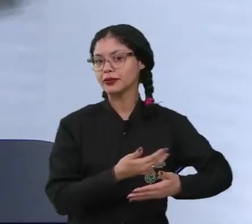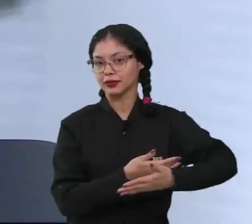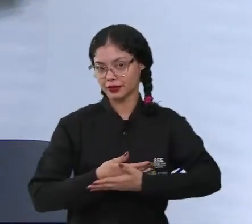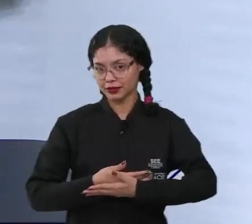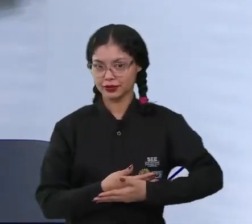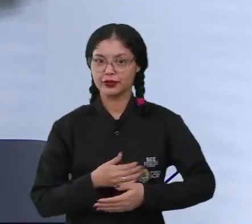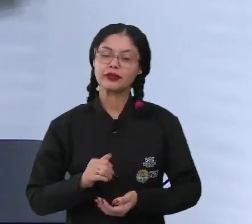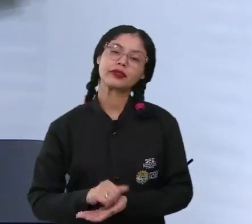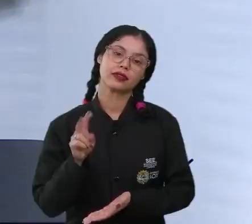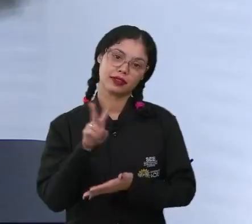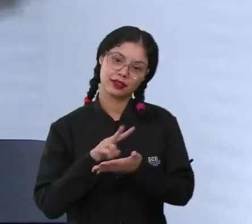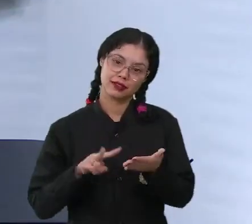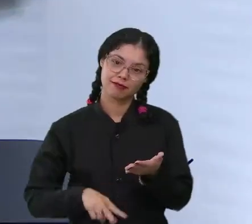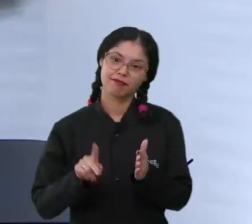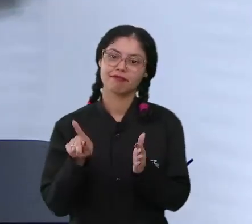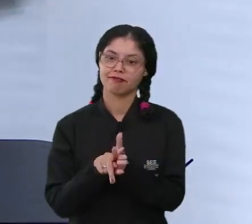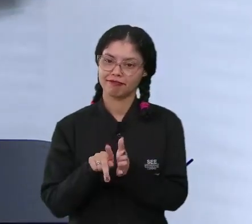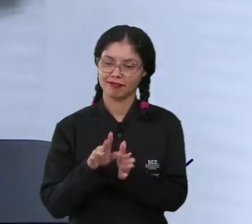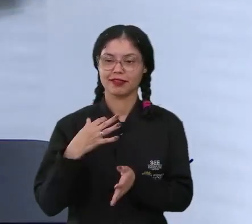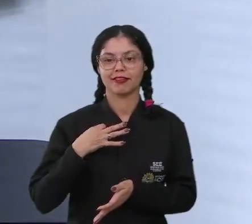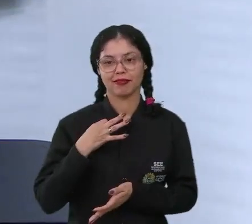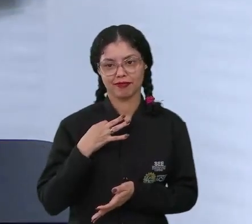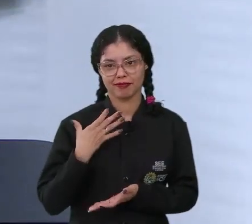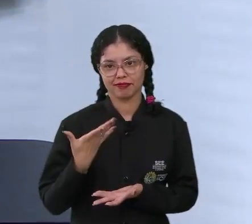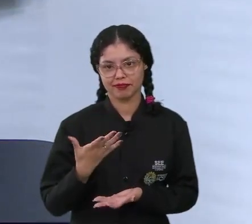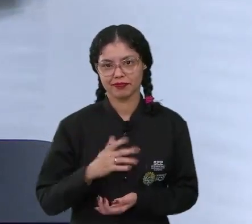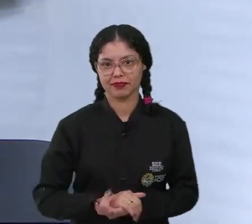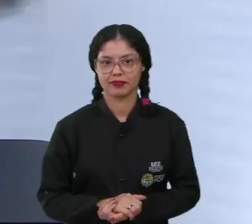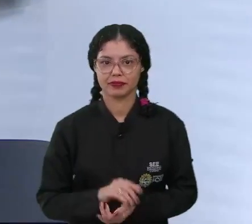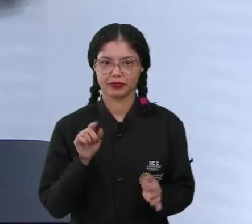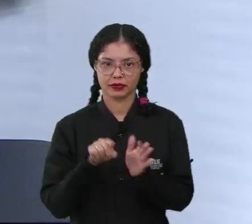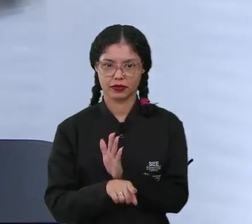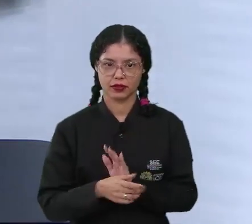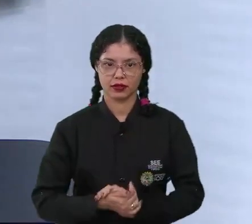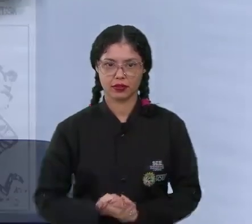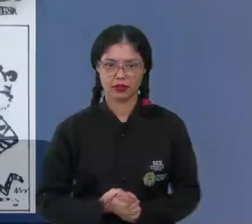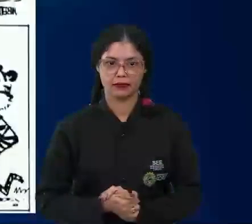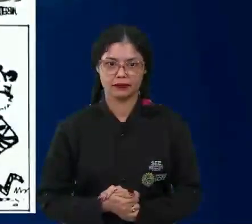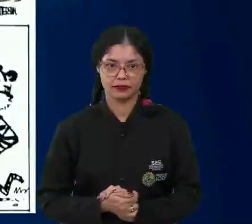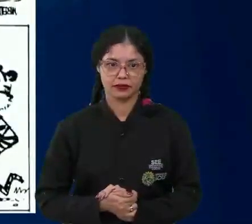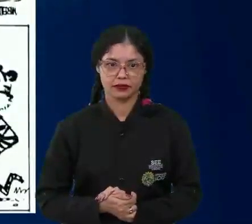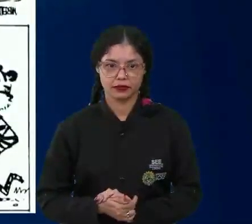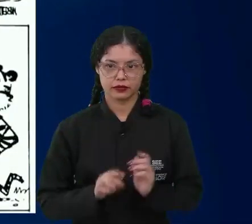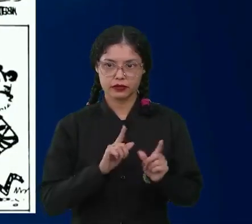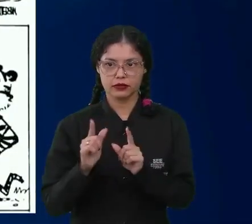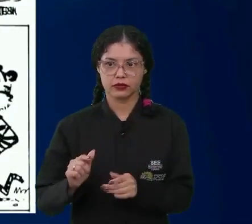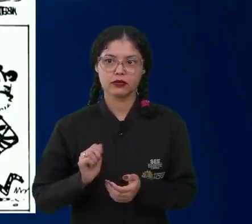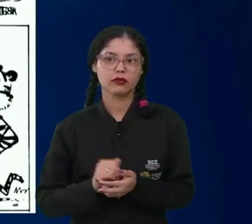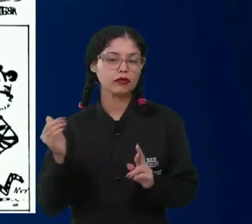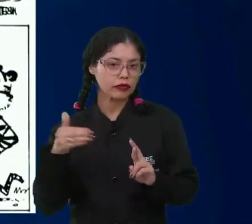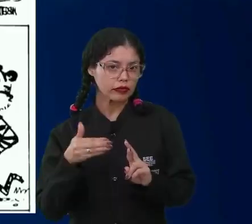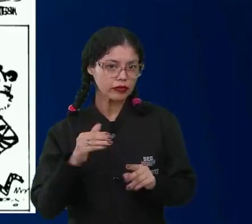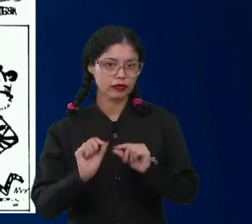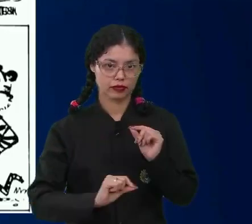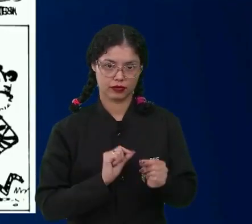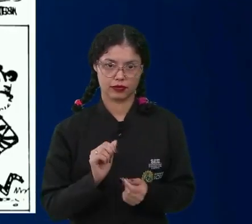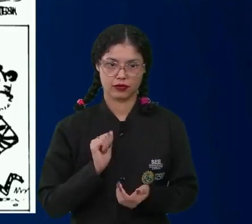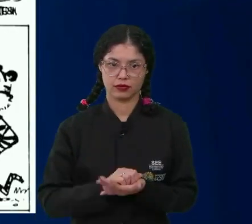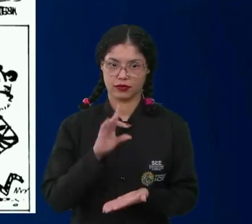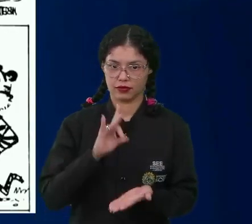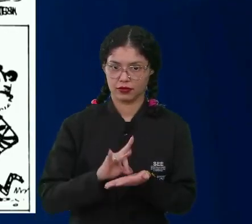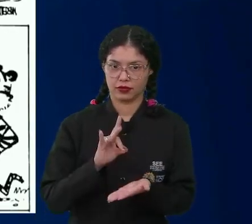de Taiwan, ele leu a etiqueta da roupa. Aí a pergunta diz o seguinte: a tirinha faz referência a